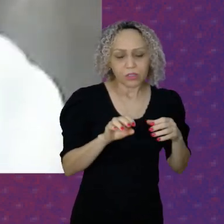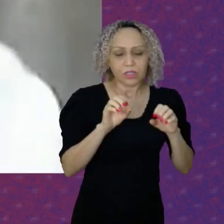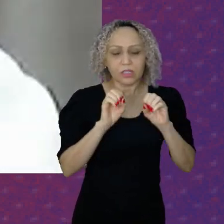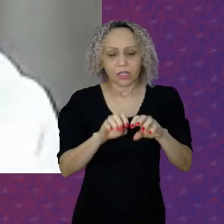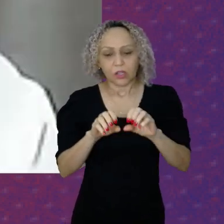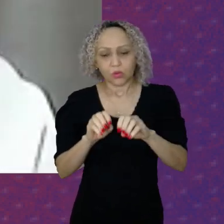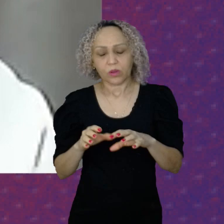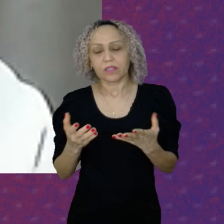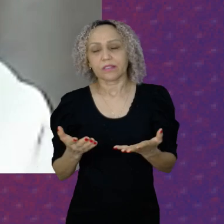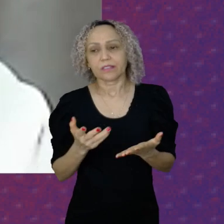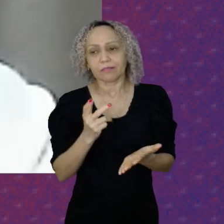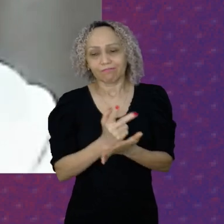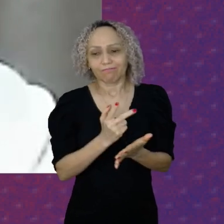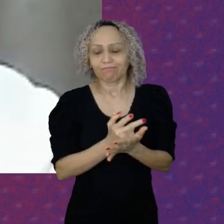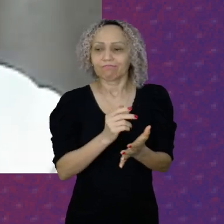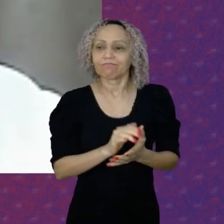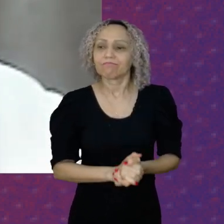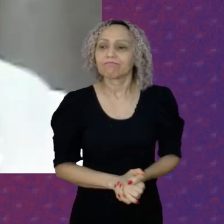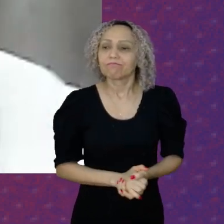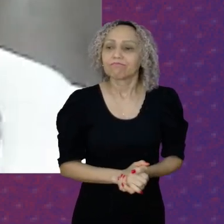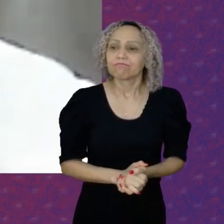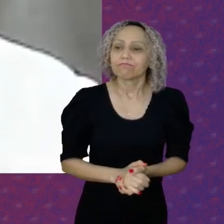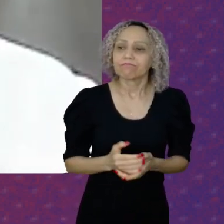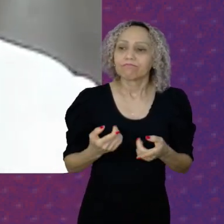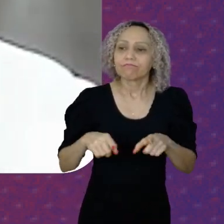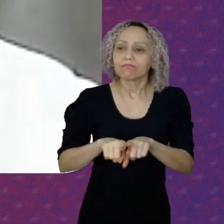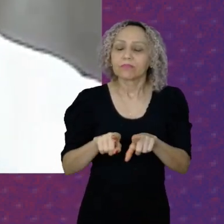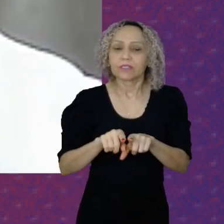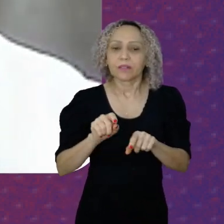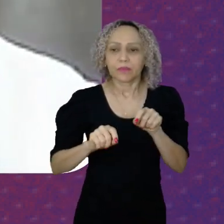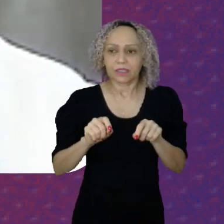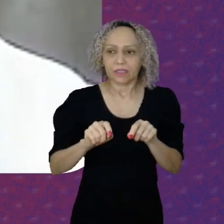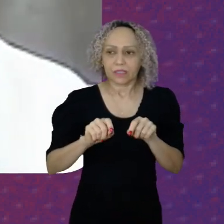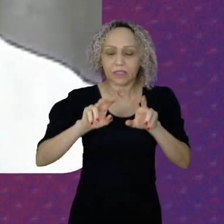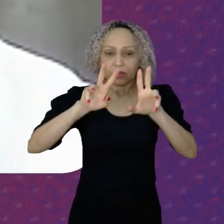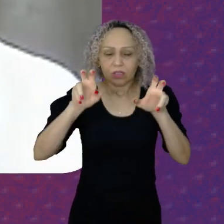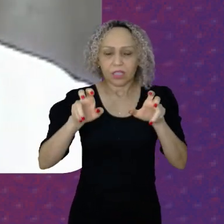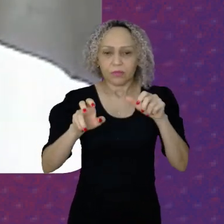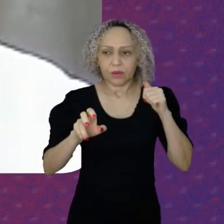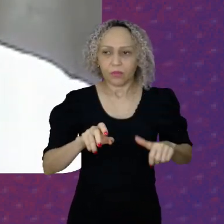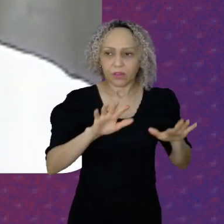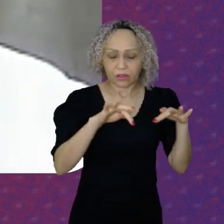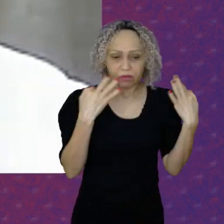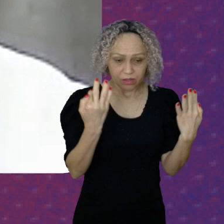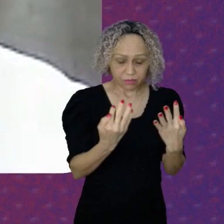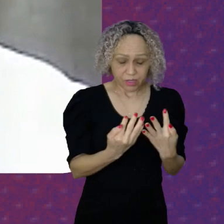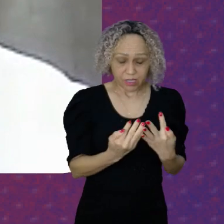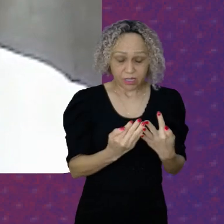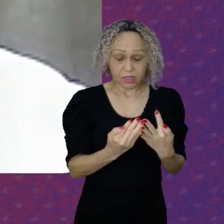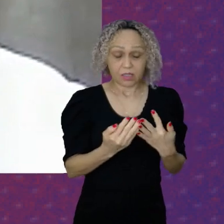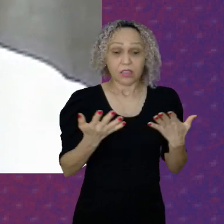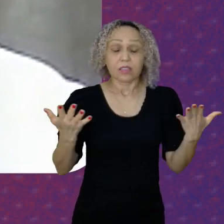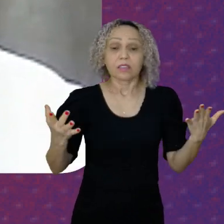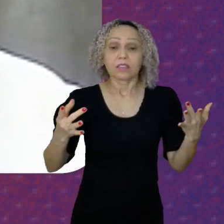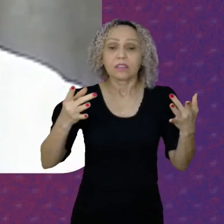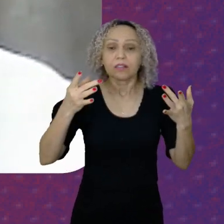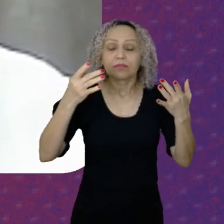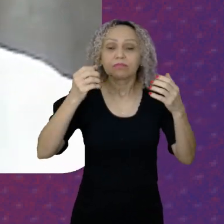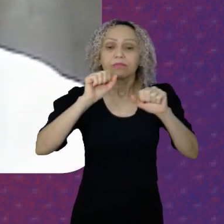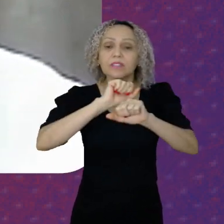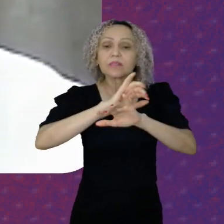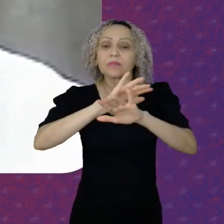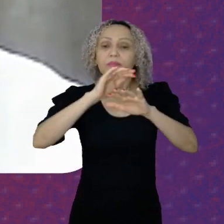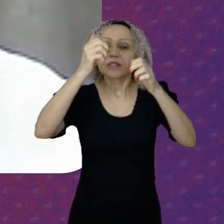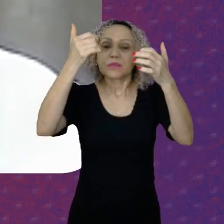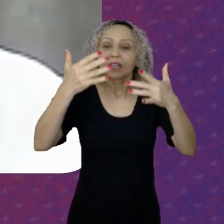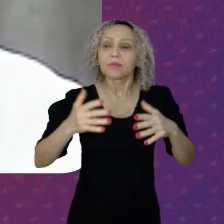Bom, mas eu queria também aproveitar, eu sei que o tema é Bolsa Família, mas eu queria aproveitar para falar para vocês. O Bolsa